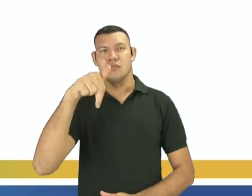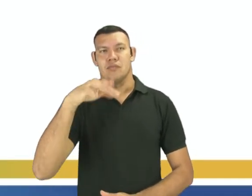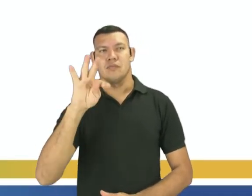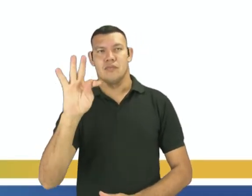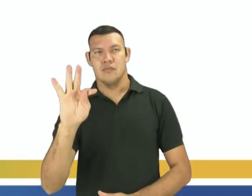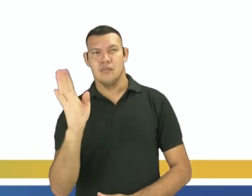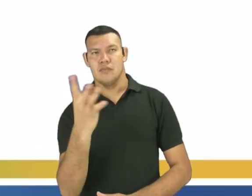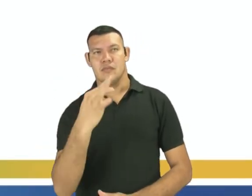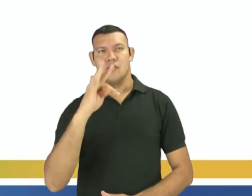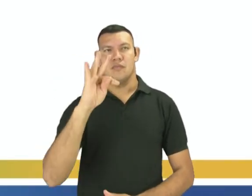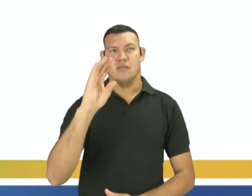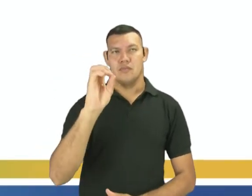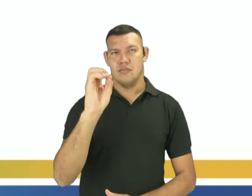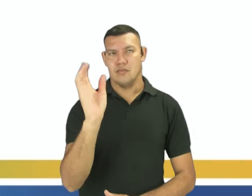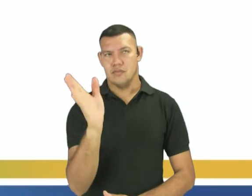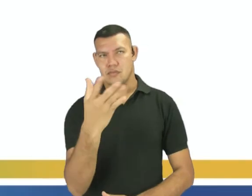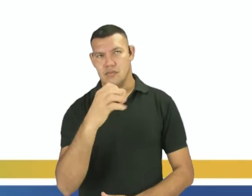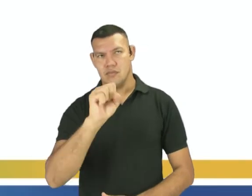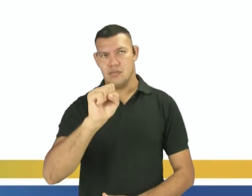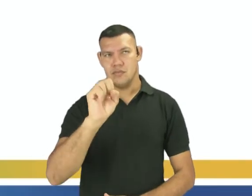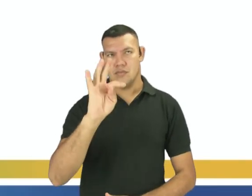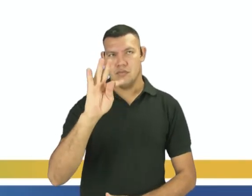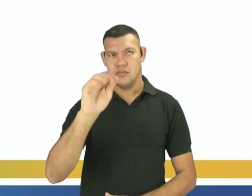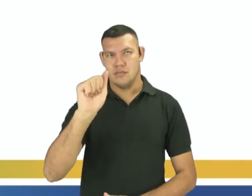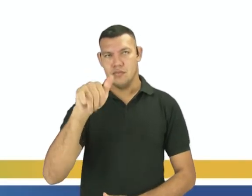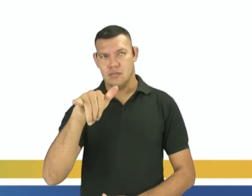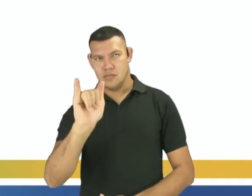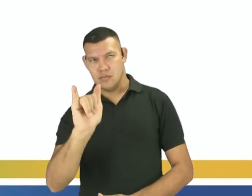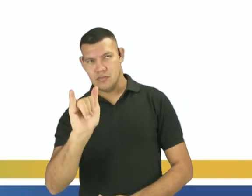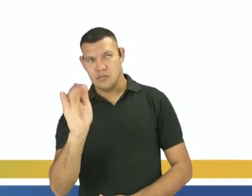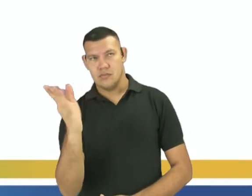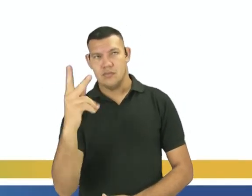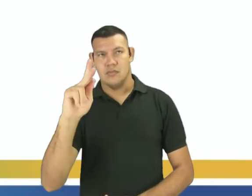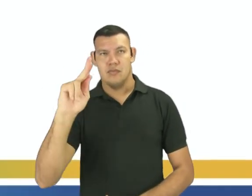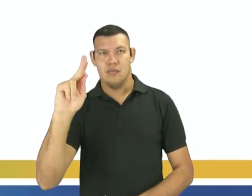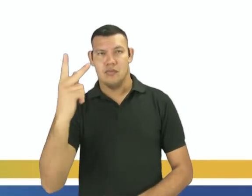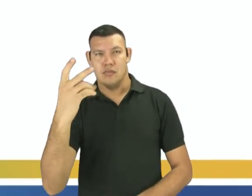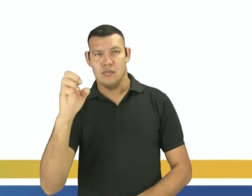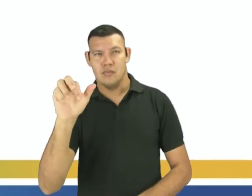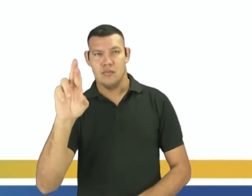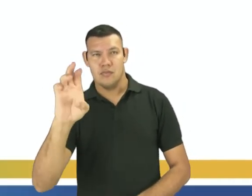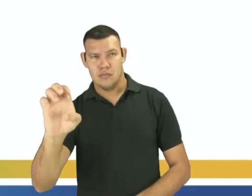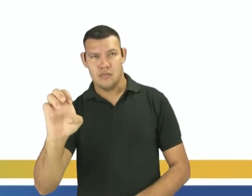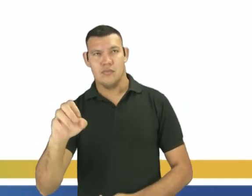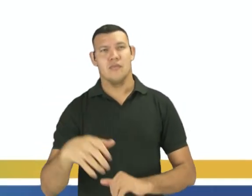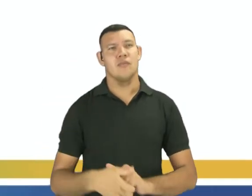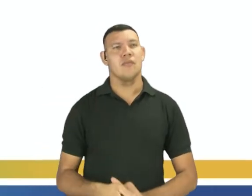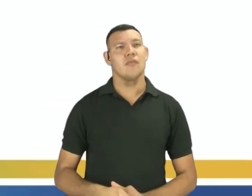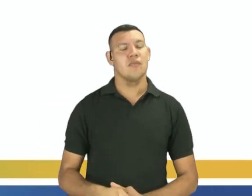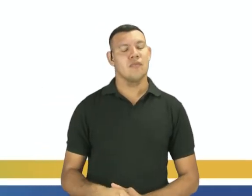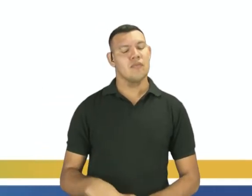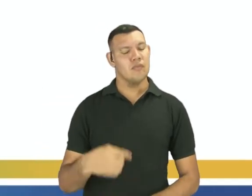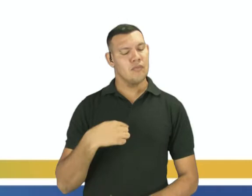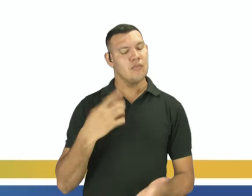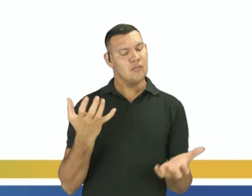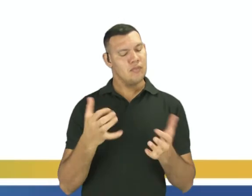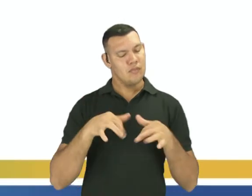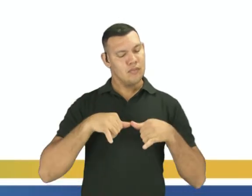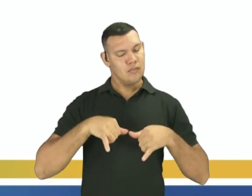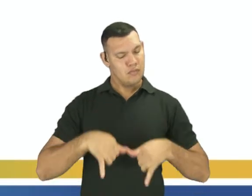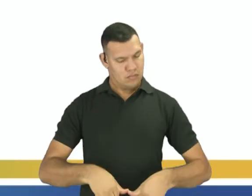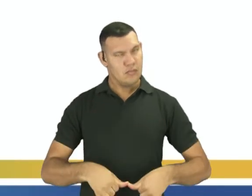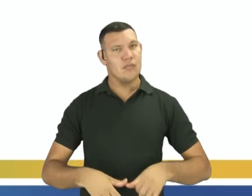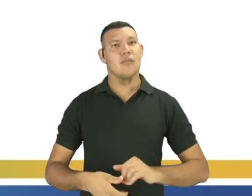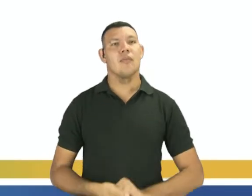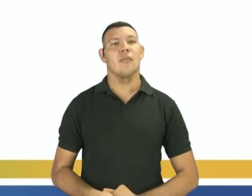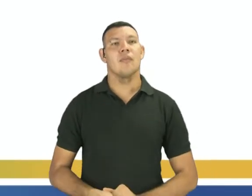aqui. Novamente, stay, to stay, tá no infinitivo porque eu tenho o verbo want antes dele. E o último aí,